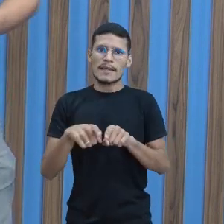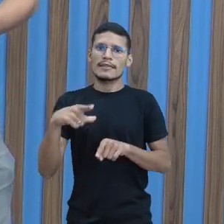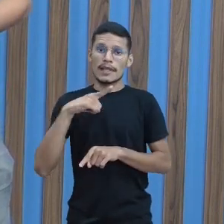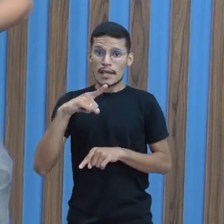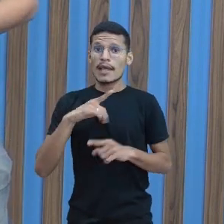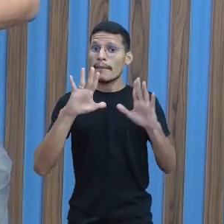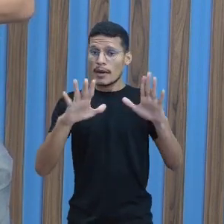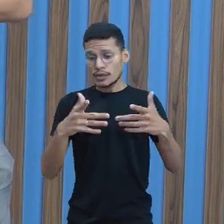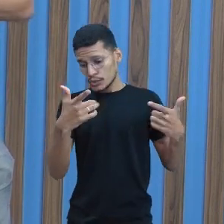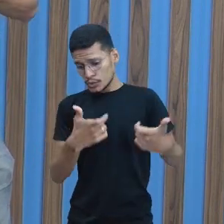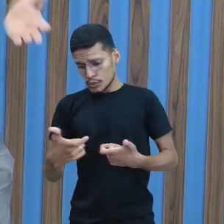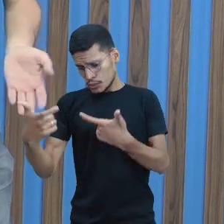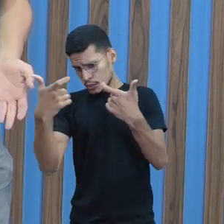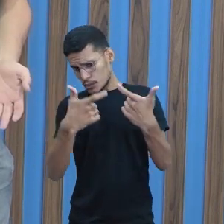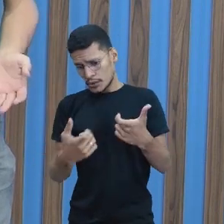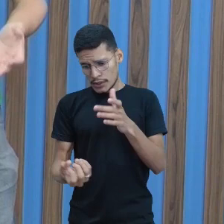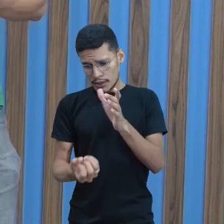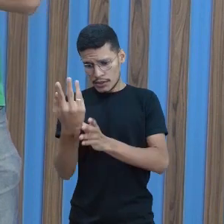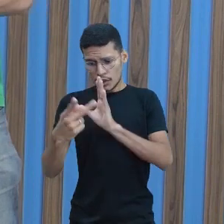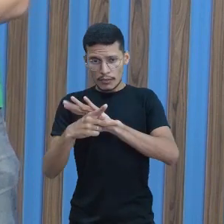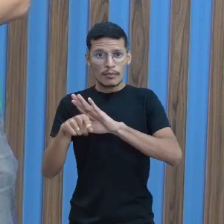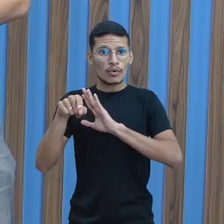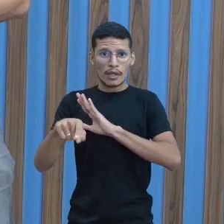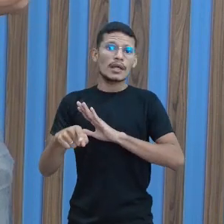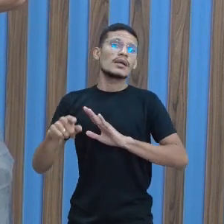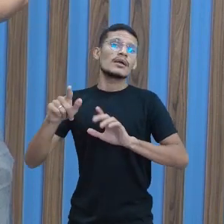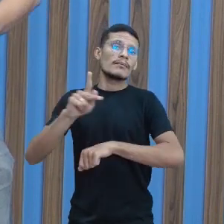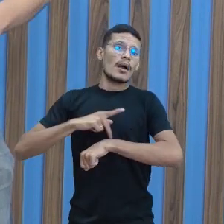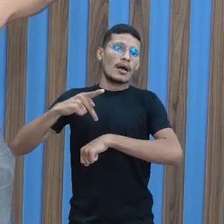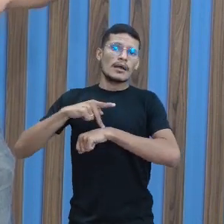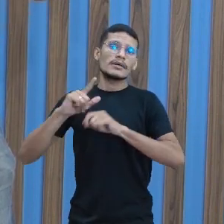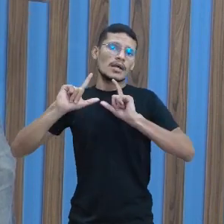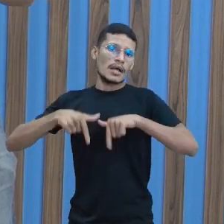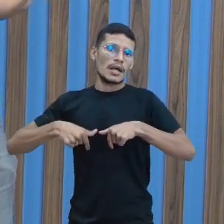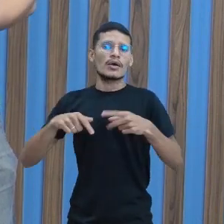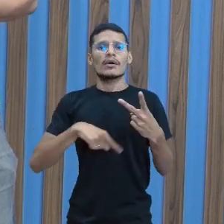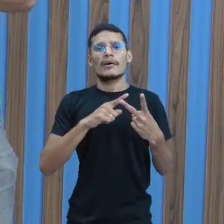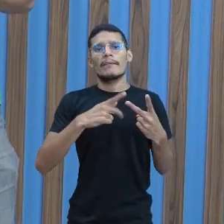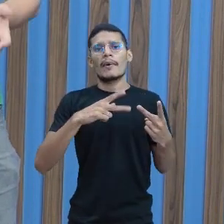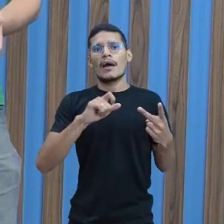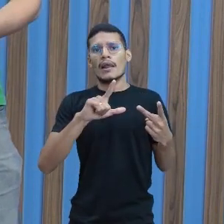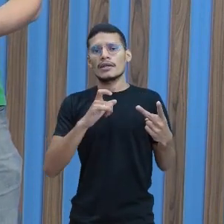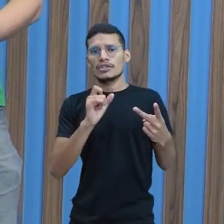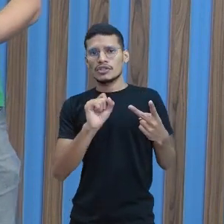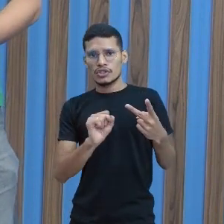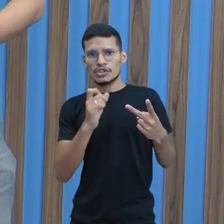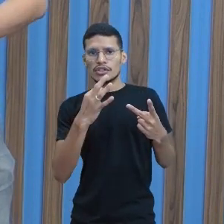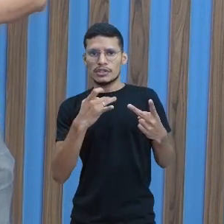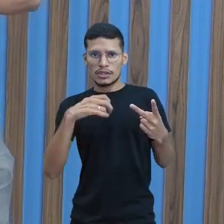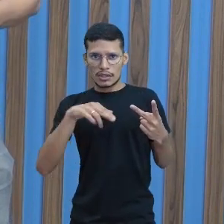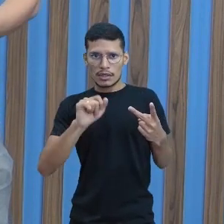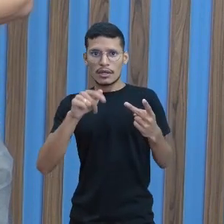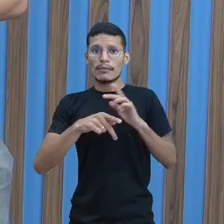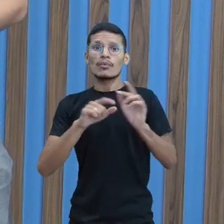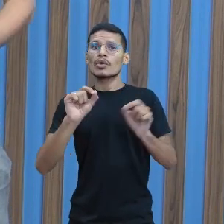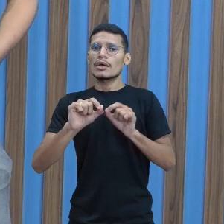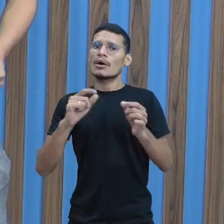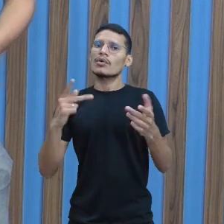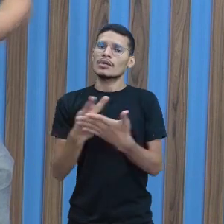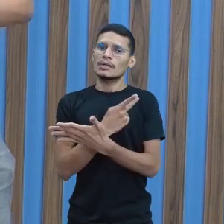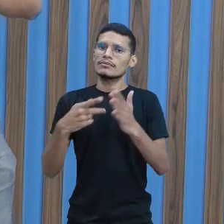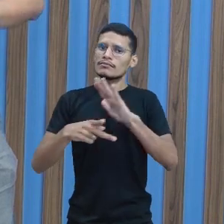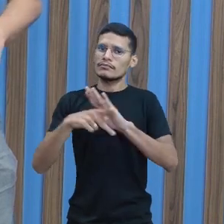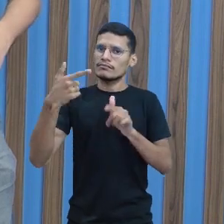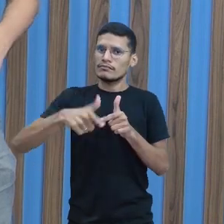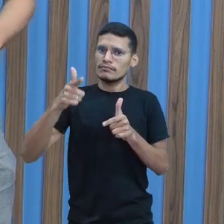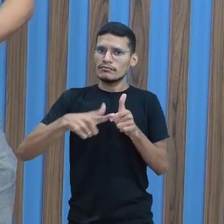a disputa que envolve, né, a criação do Estado de Israel e a questão da Palestina é um desses exemplos da repercussão dos problemas da história no